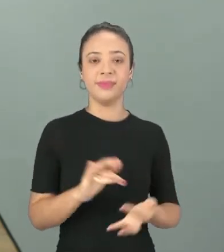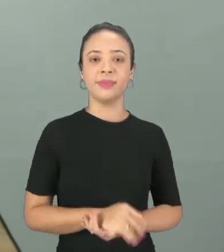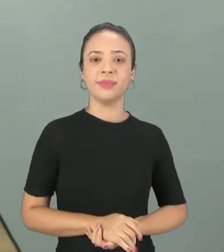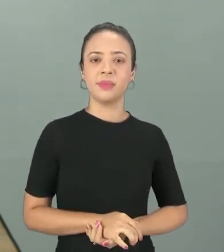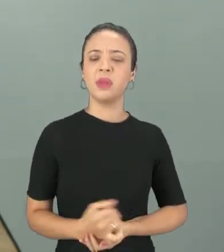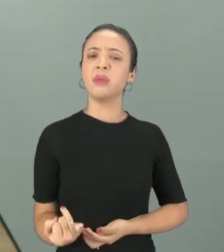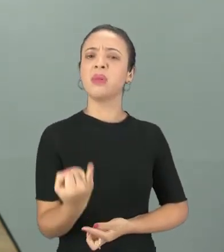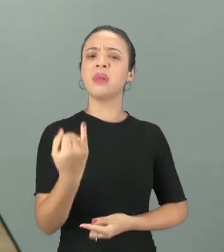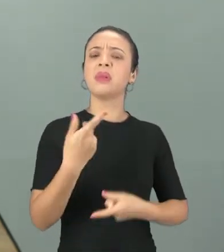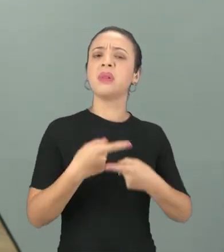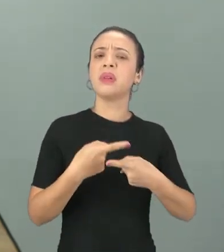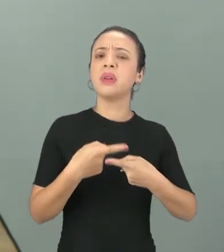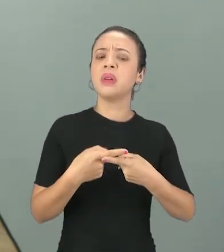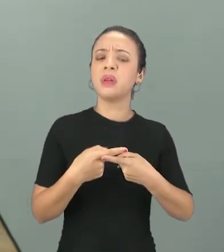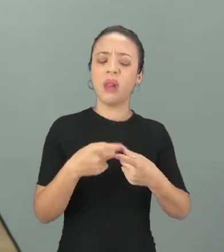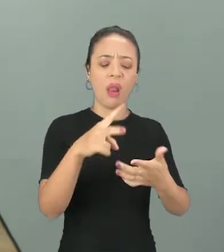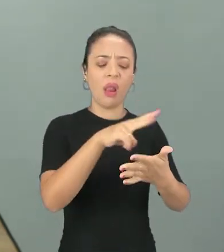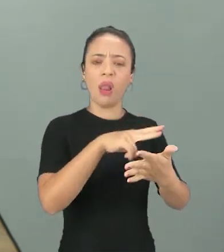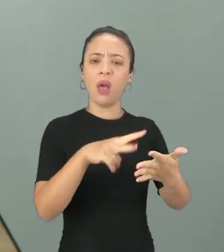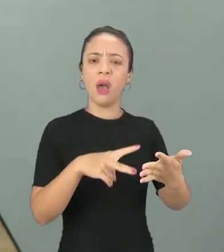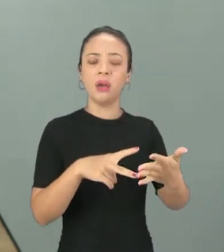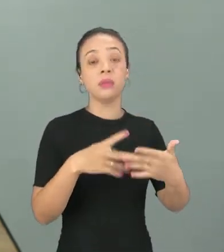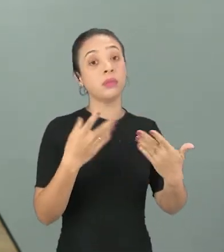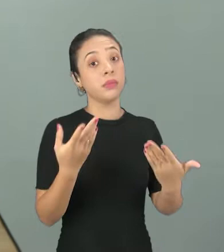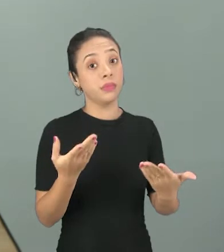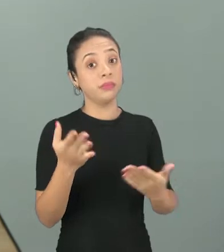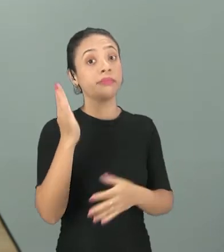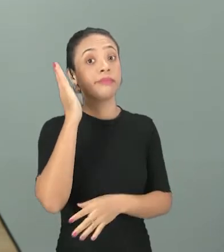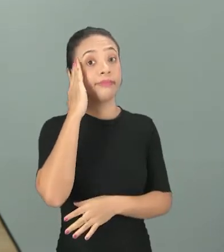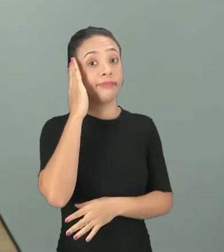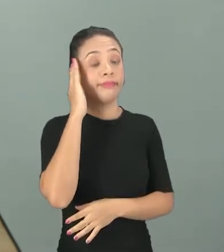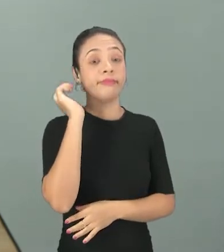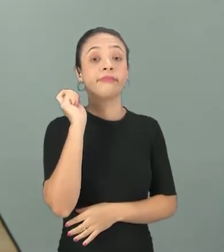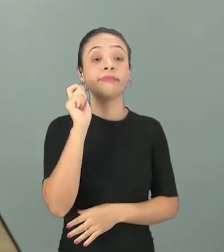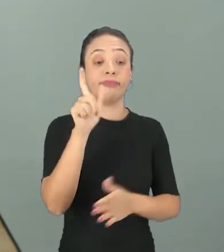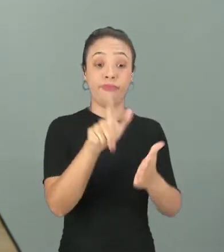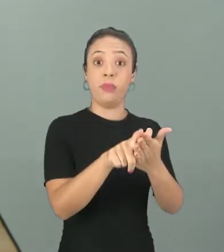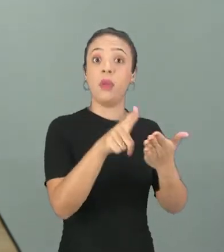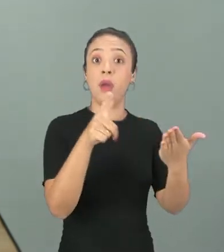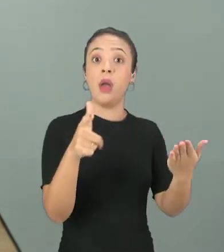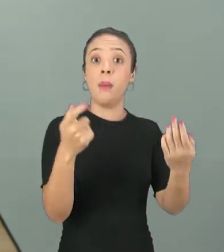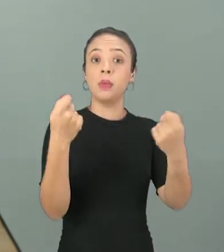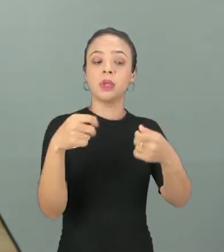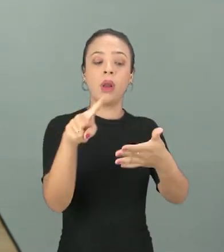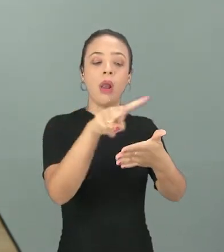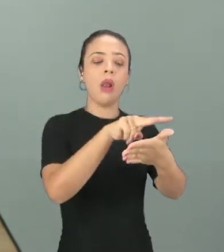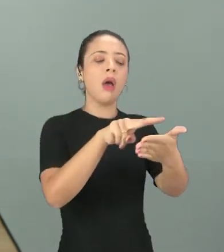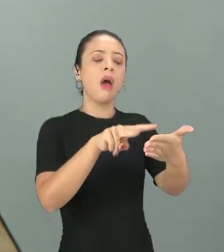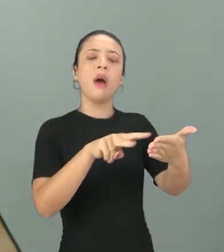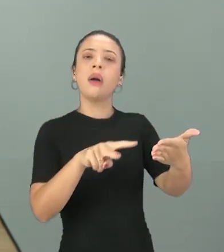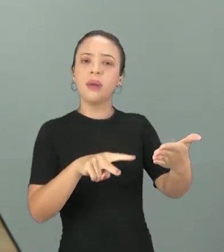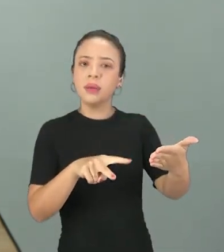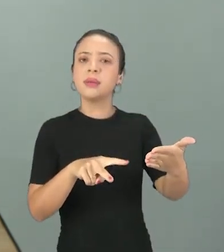a sua importância? A gente sabe que os jornais nós podemos ler,